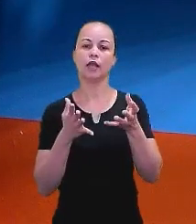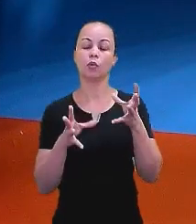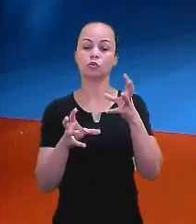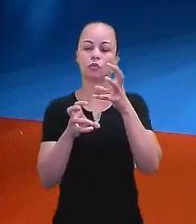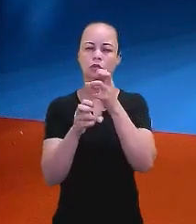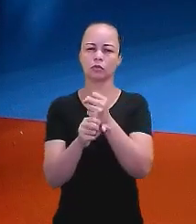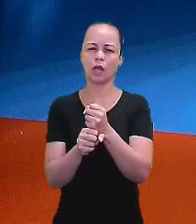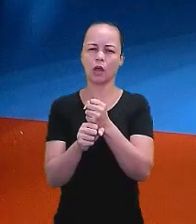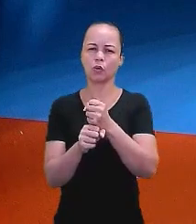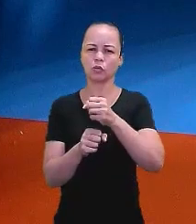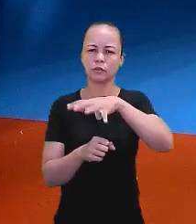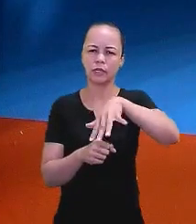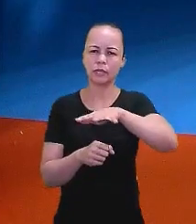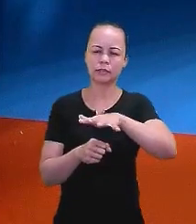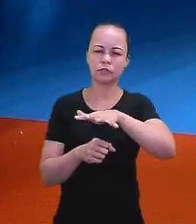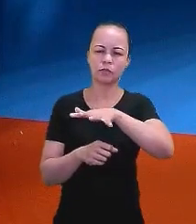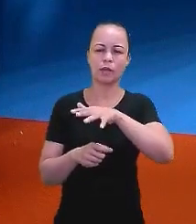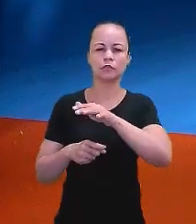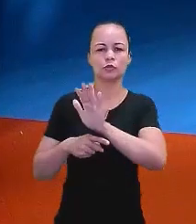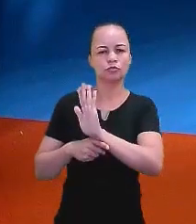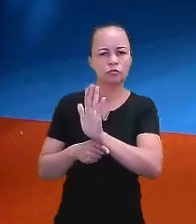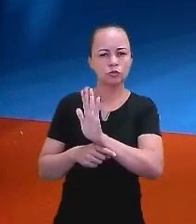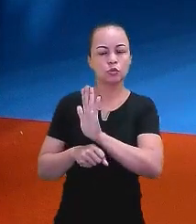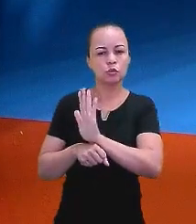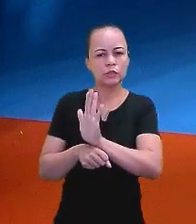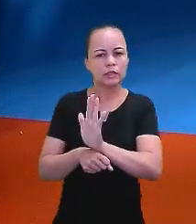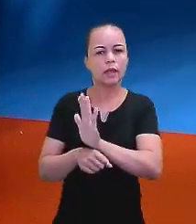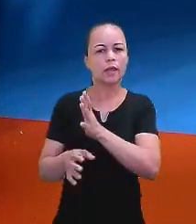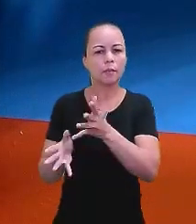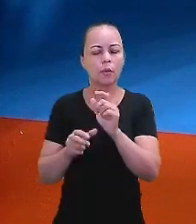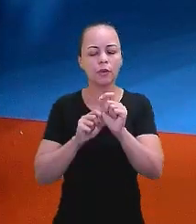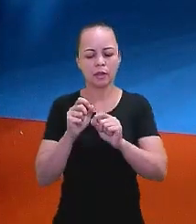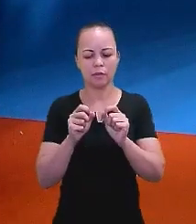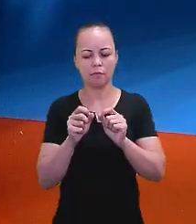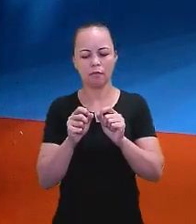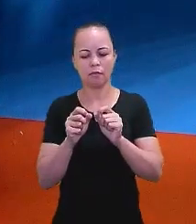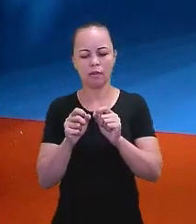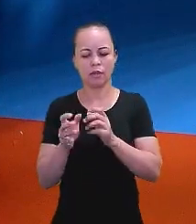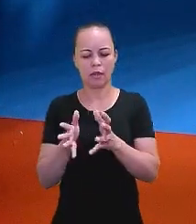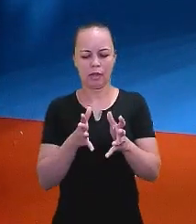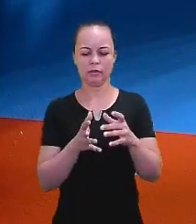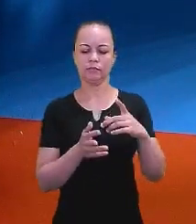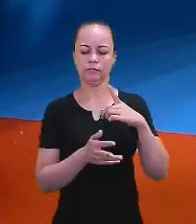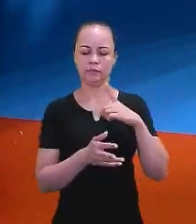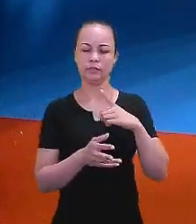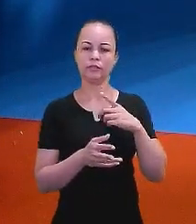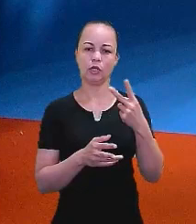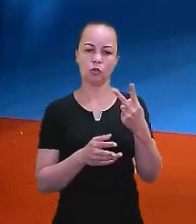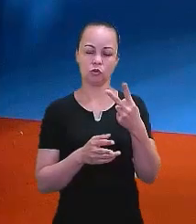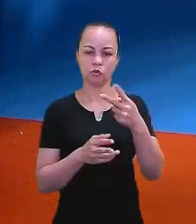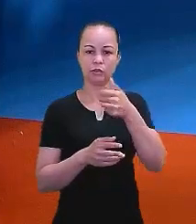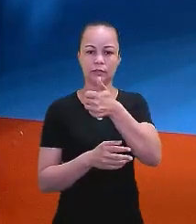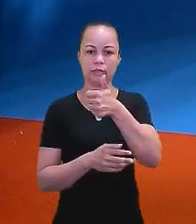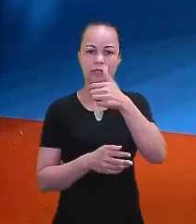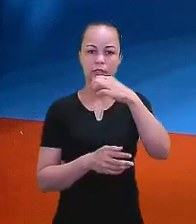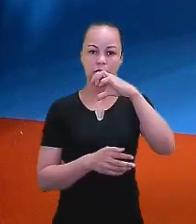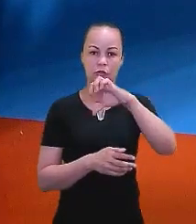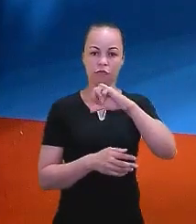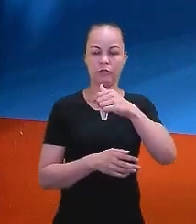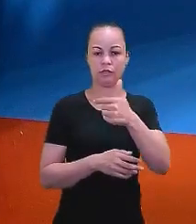desse espaço, desse cinema. O que é que a gente vai fazer? Adicionar esses dois valores, 192